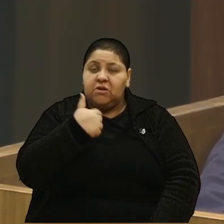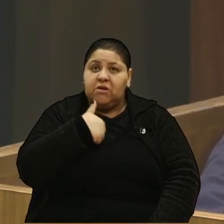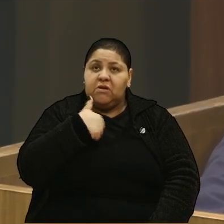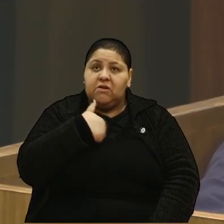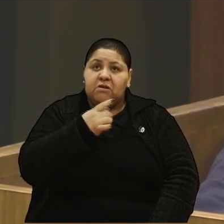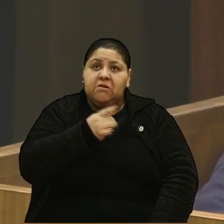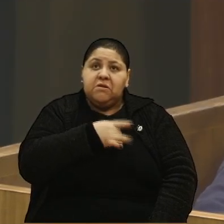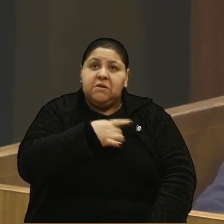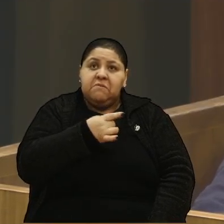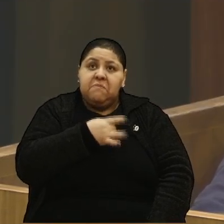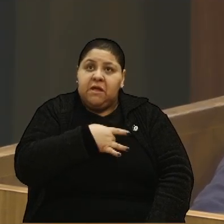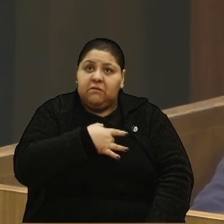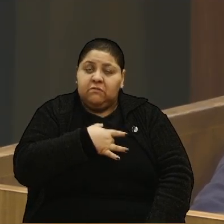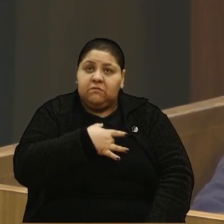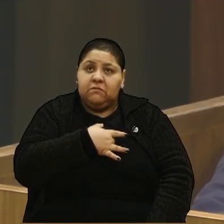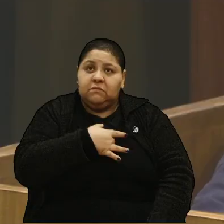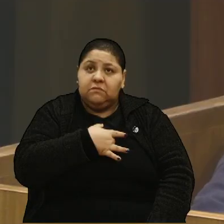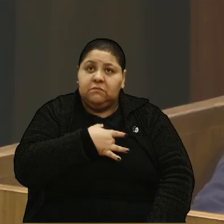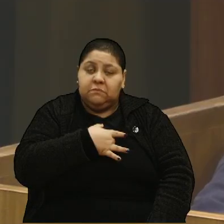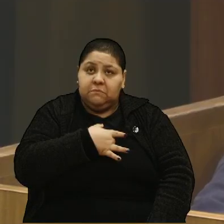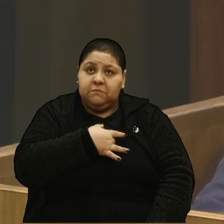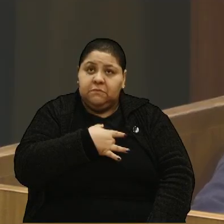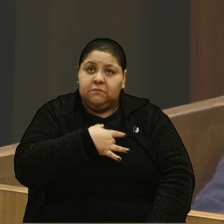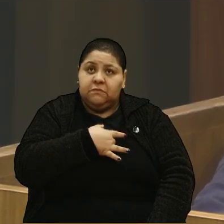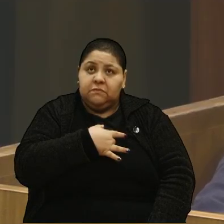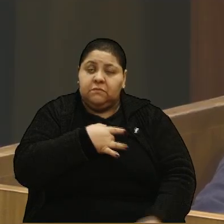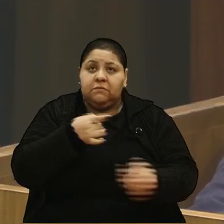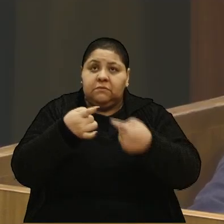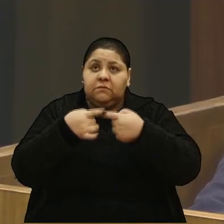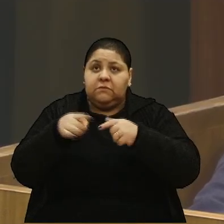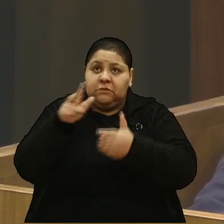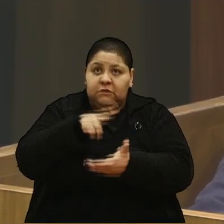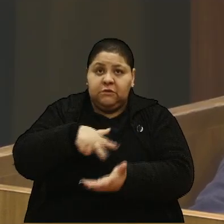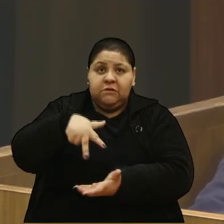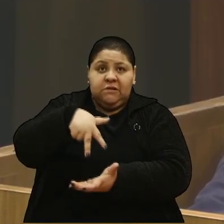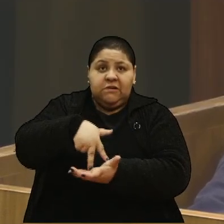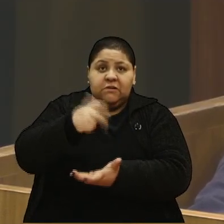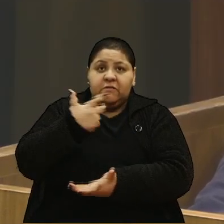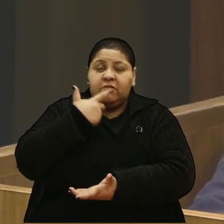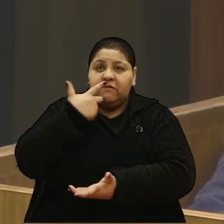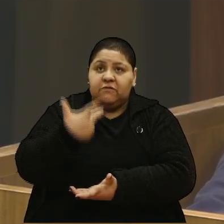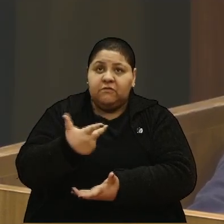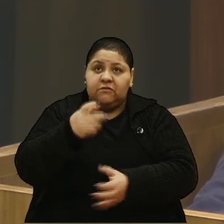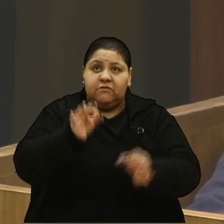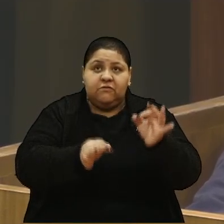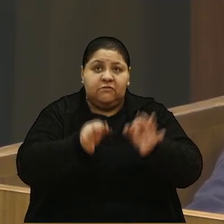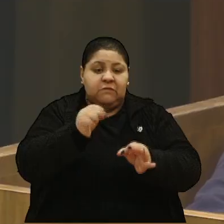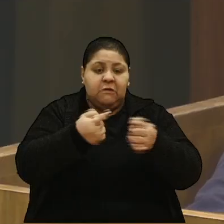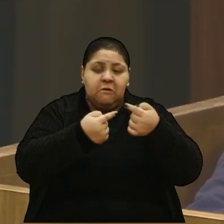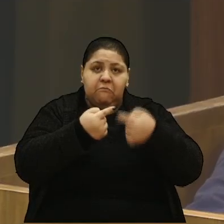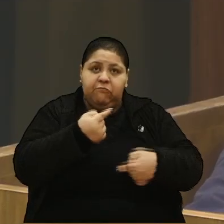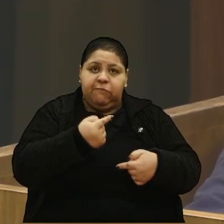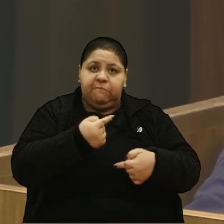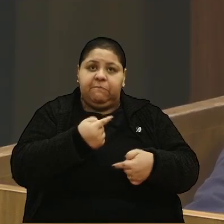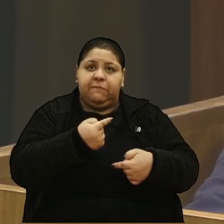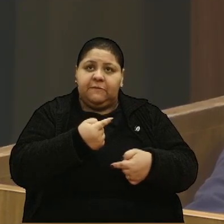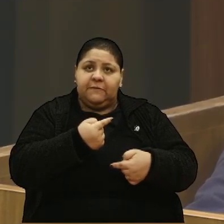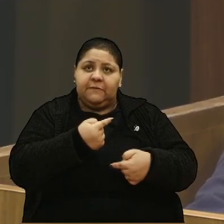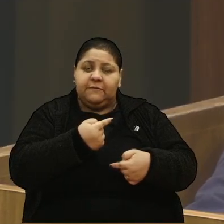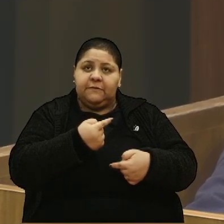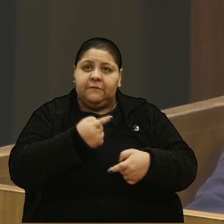Eu não tenho medo de dizer. Mas quando ele se levantou e disse: julgamos improcedente